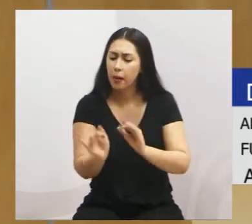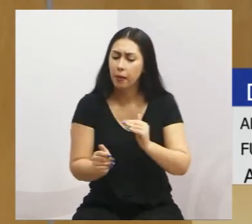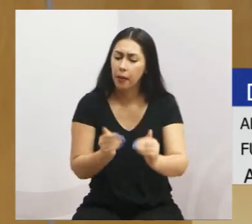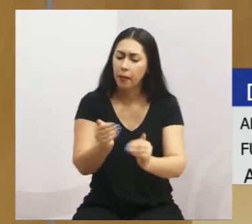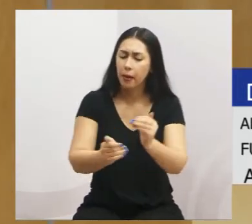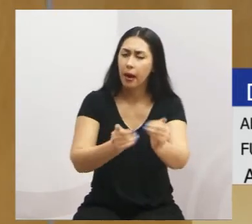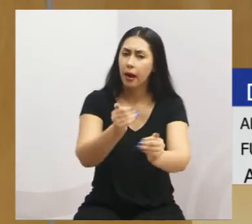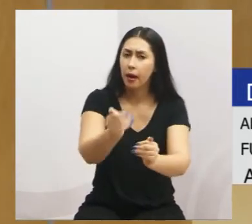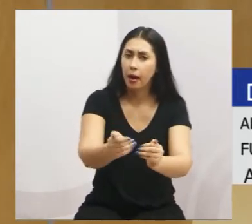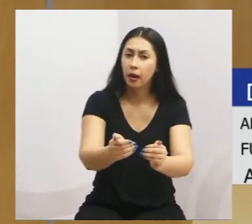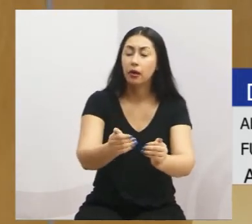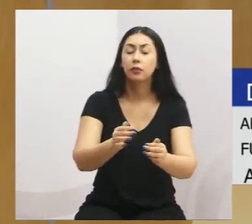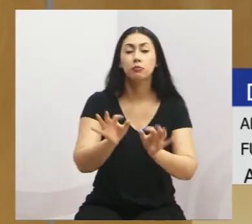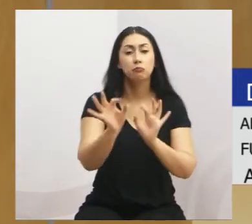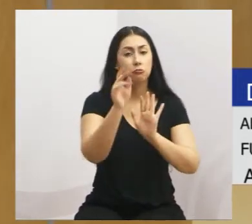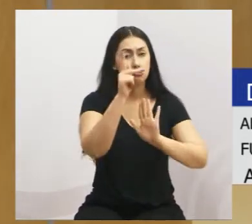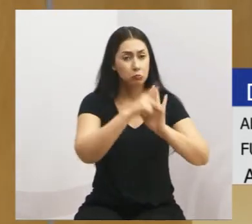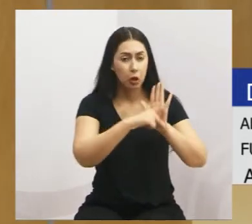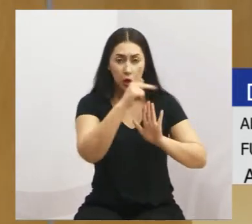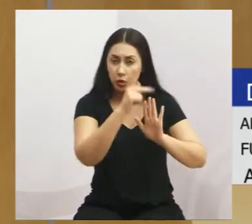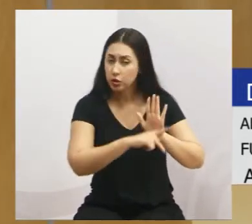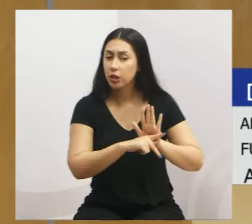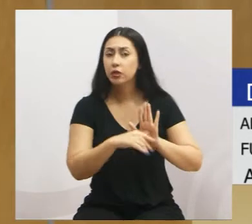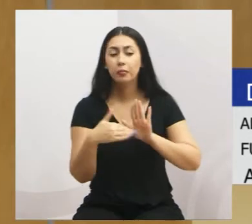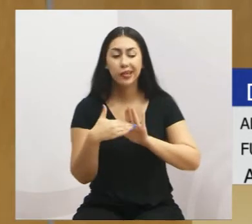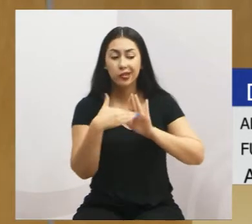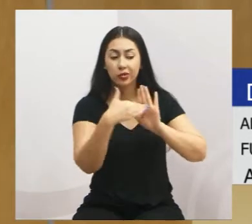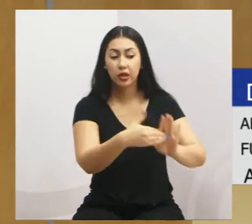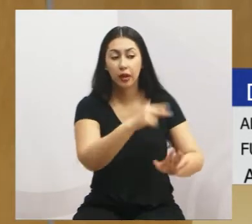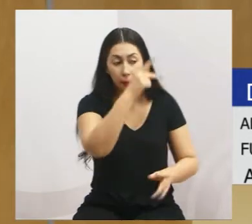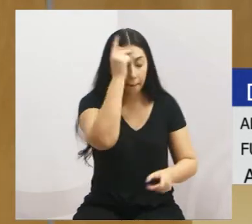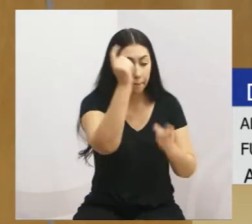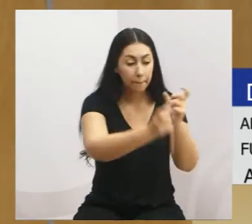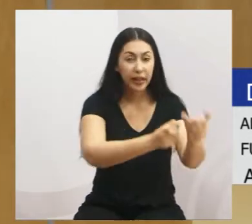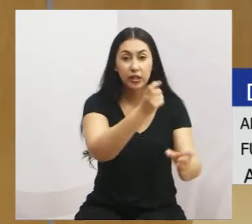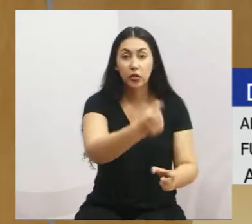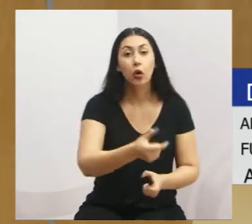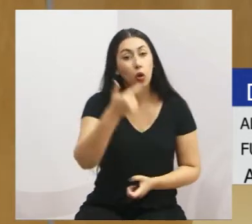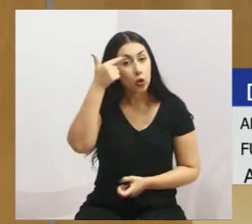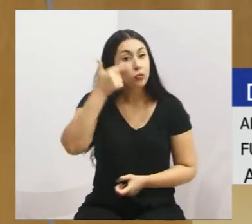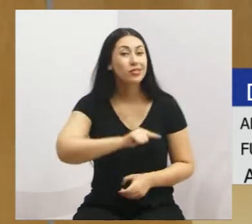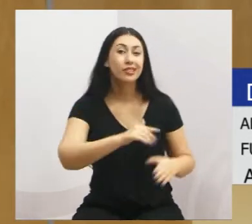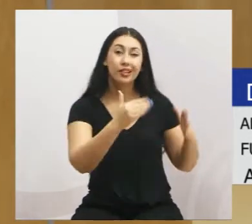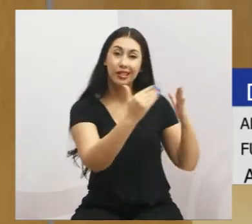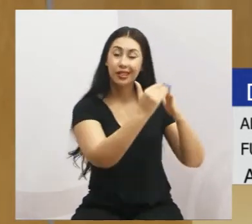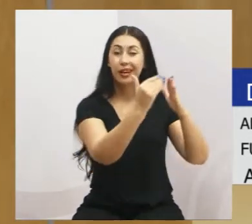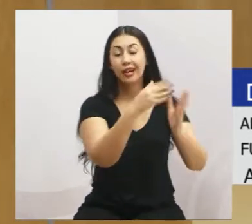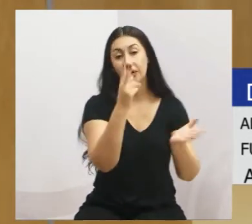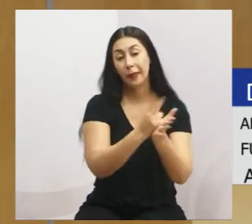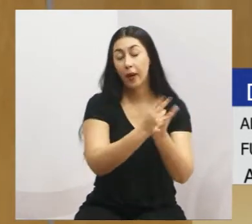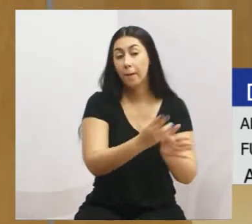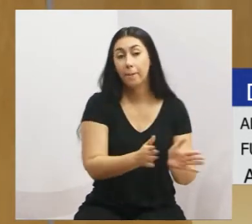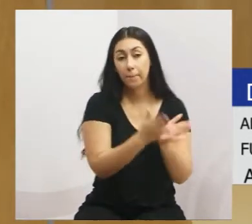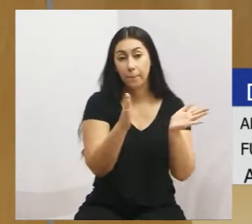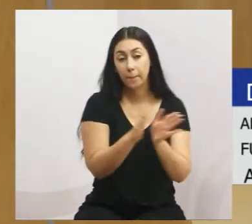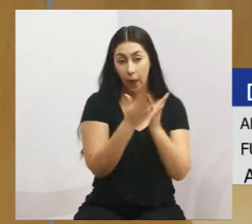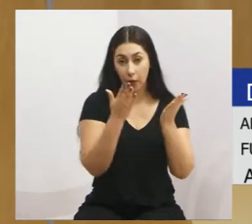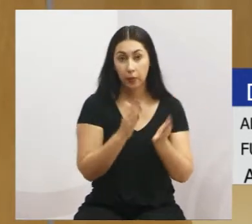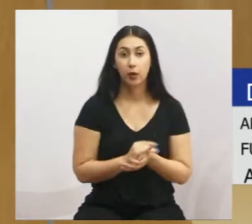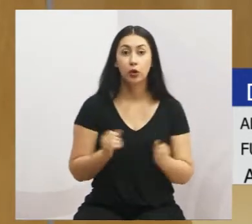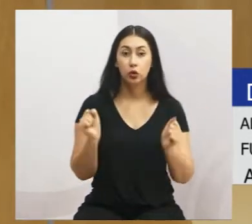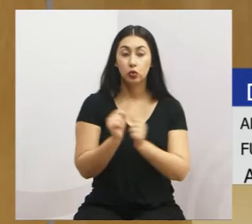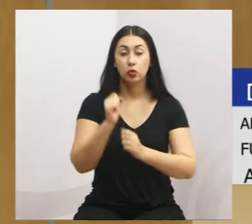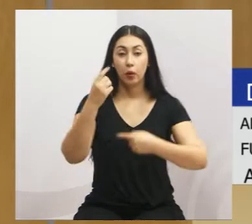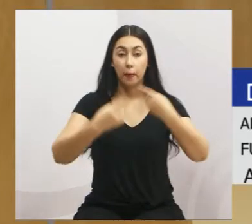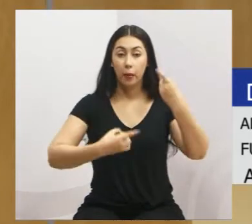projetos específicos prioritários ao atendimento habitacional à população de baixa renda, em conformidade com a Política